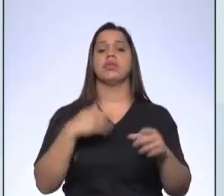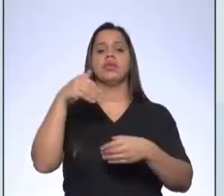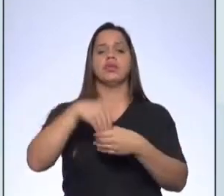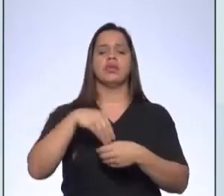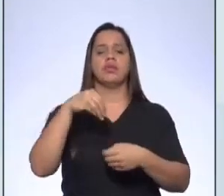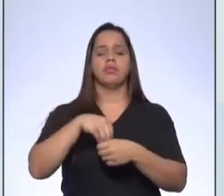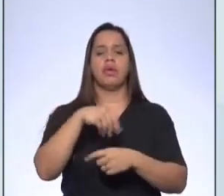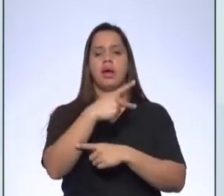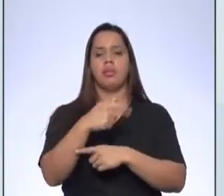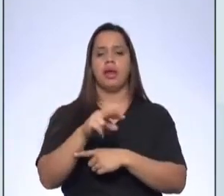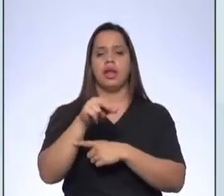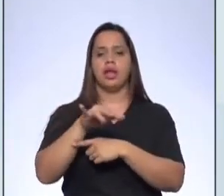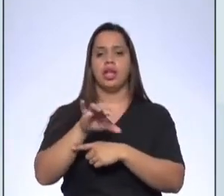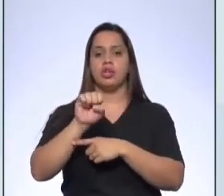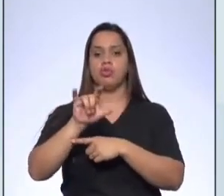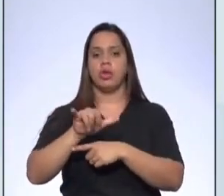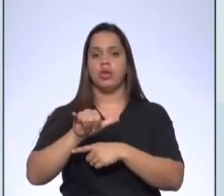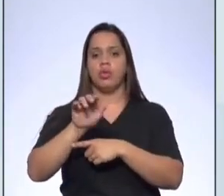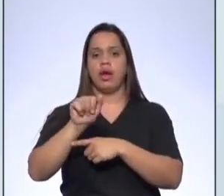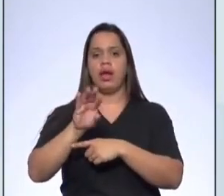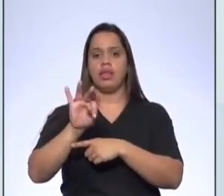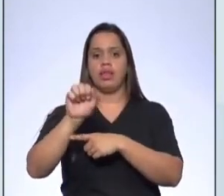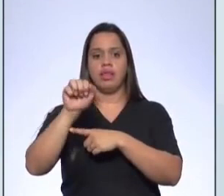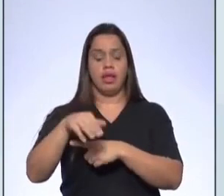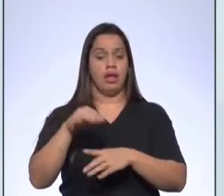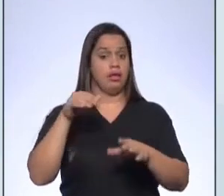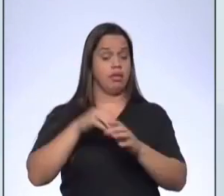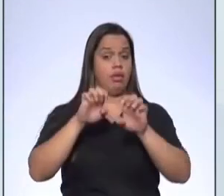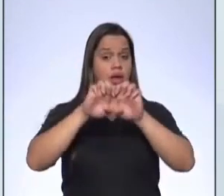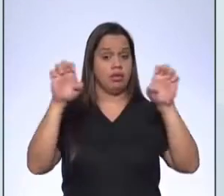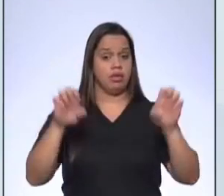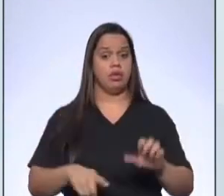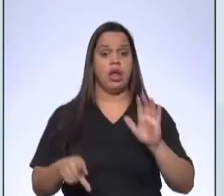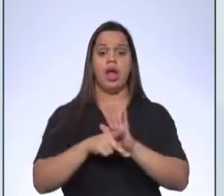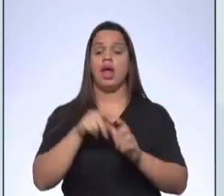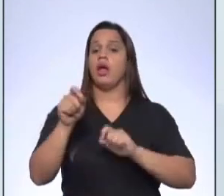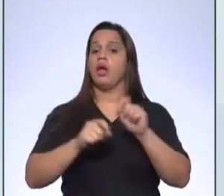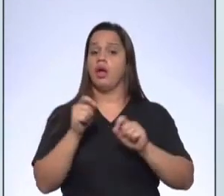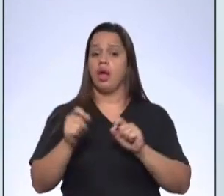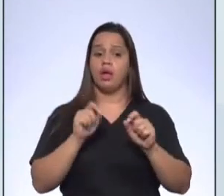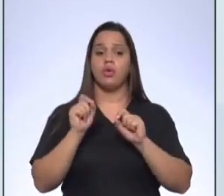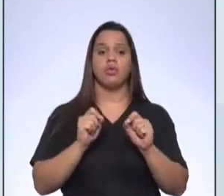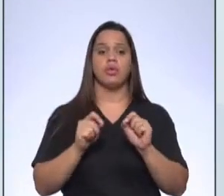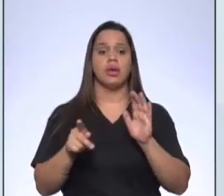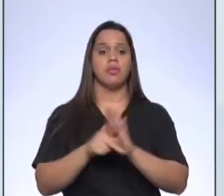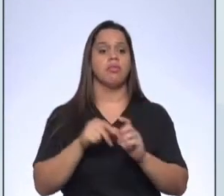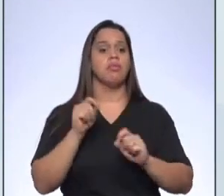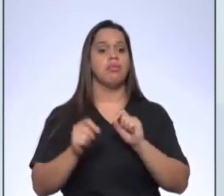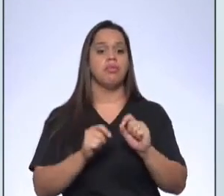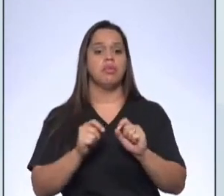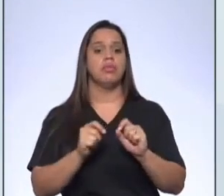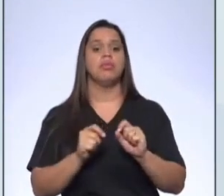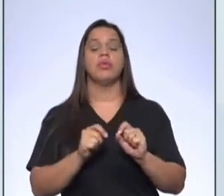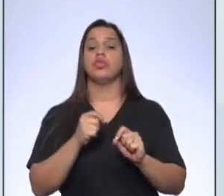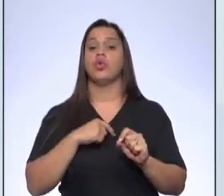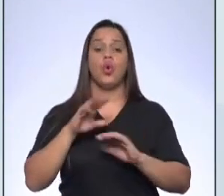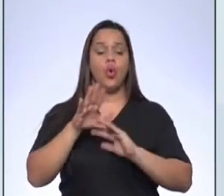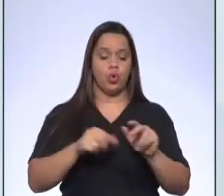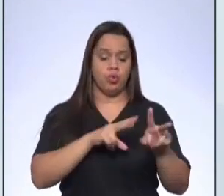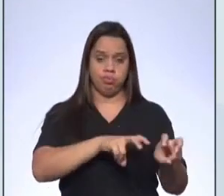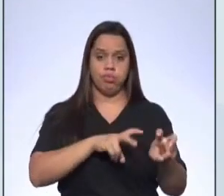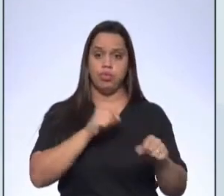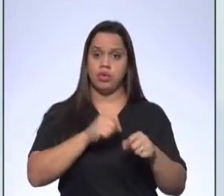Yucatán. A estrutura da sociedade era estamental e a economia fundamentava-se no cultivo do